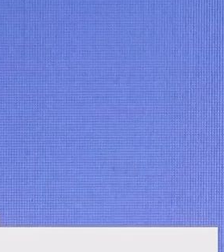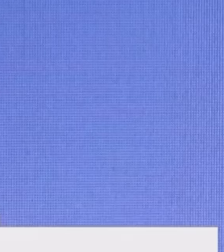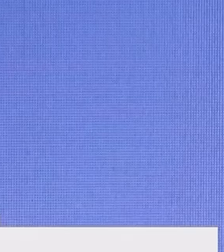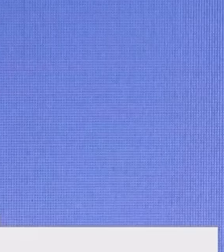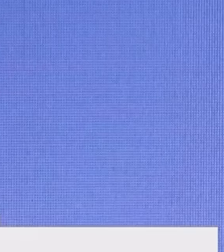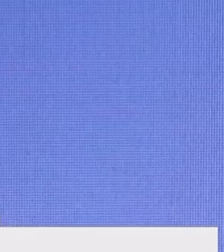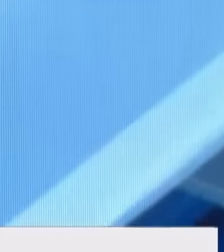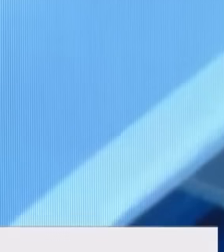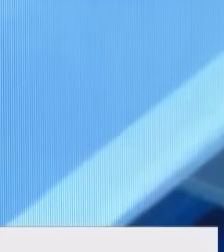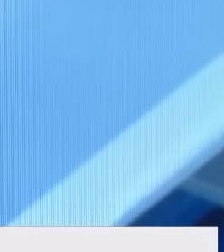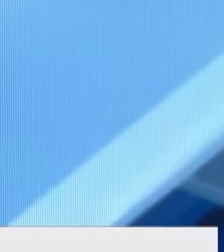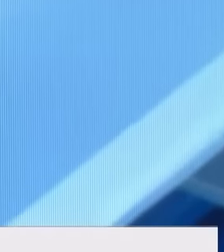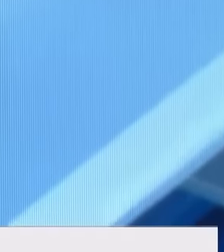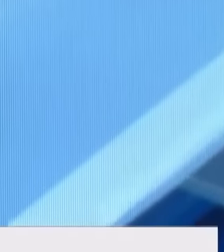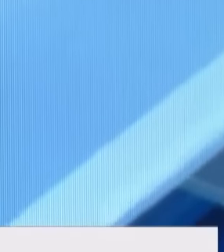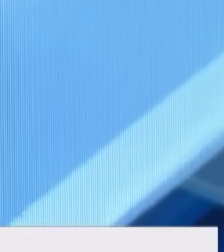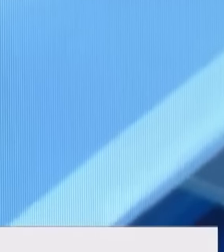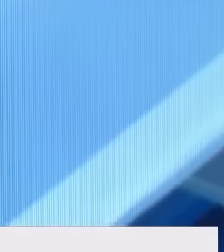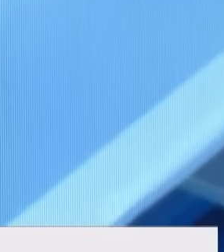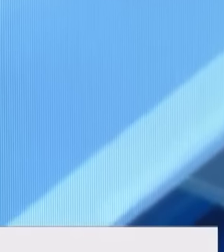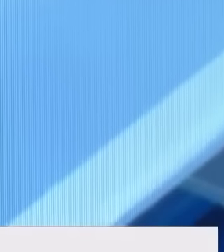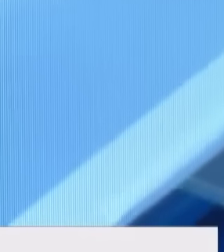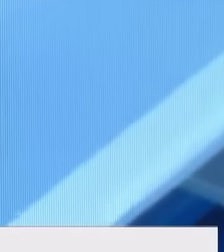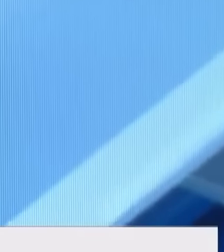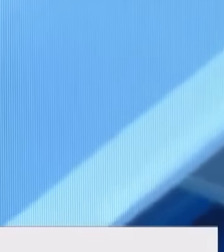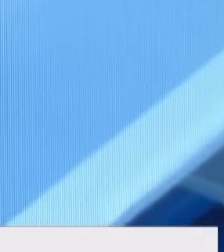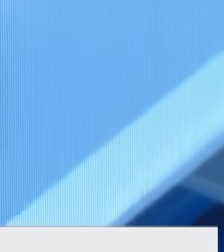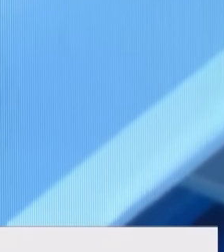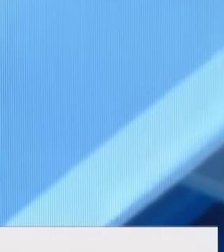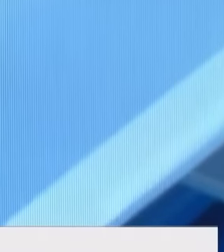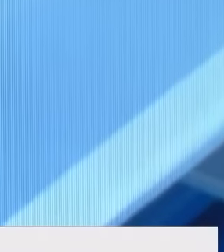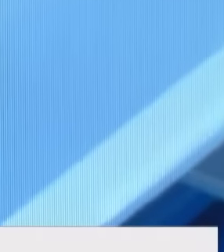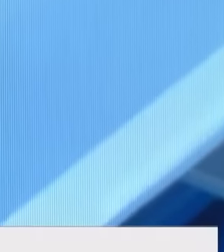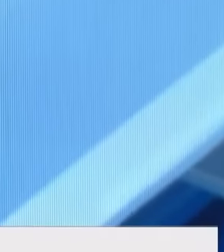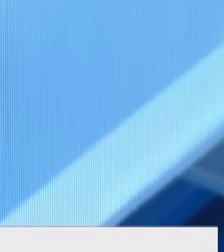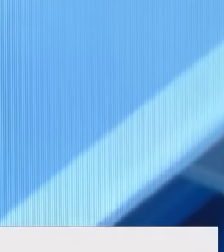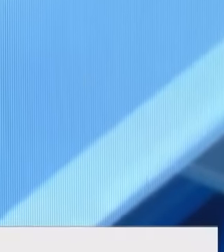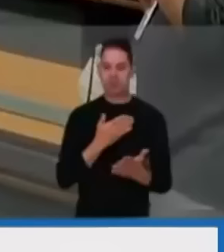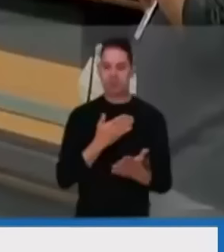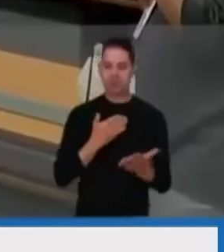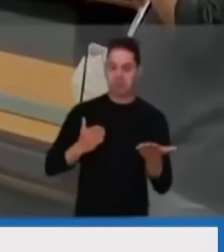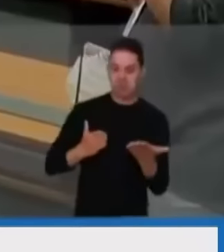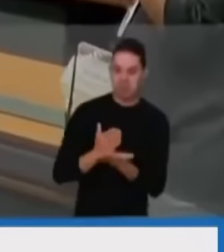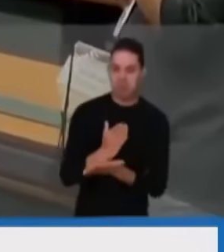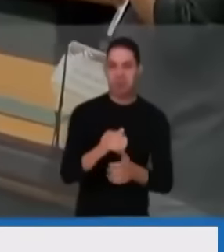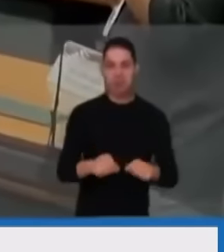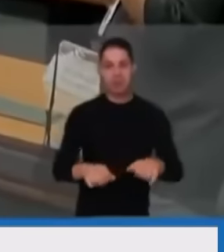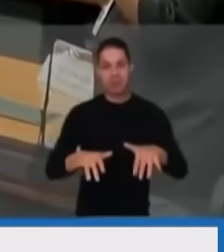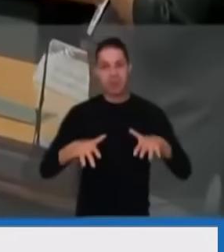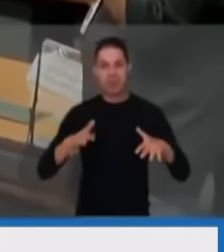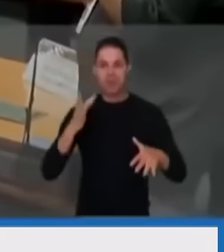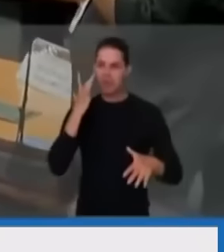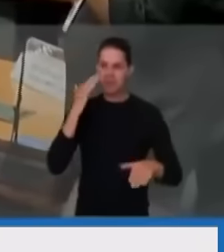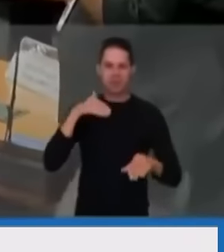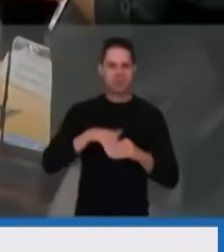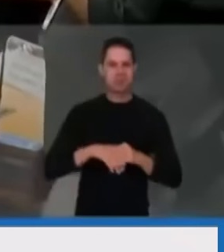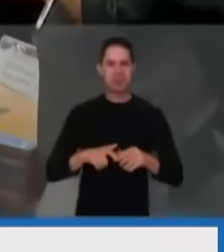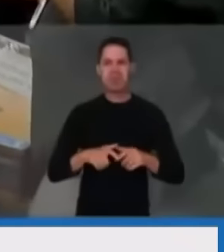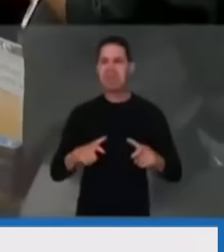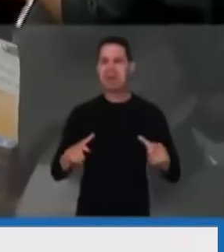muito bem o grupo de trabalho que analisa a regulamentação da reforma tributária apresentou ontem o segundo projeto de lei complementar sobre o